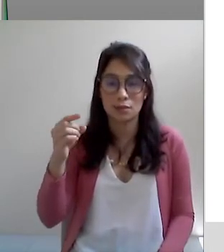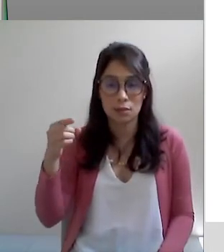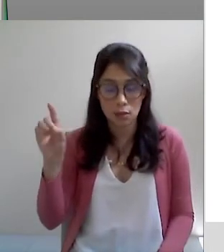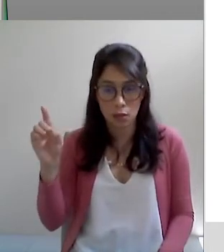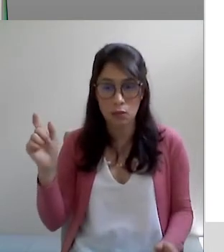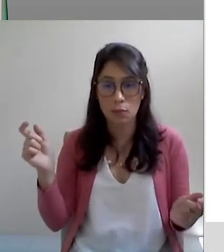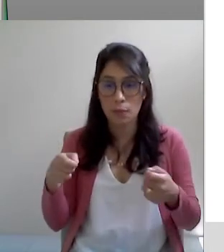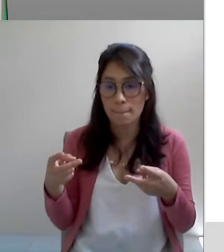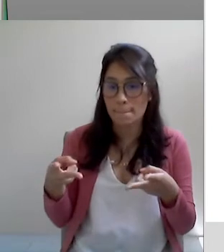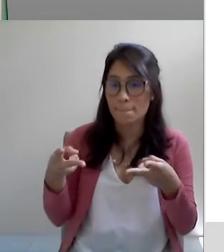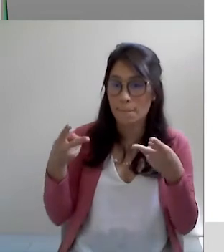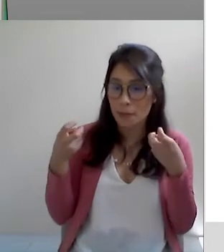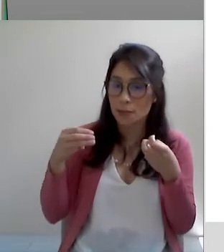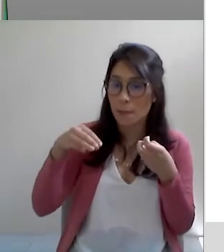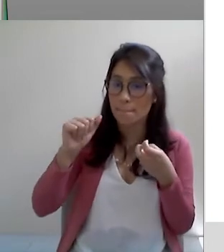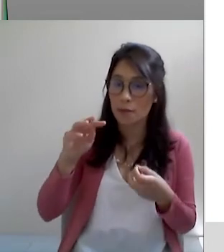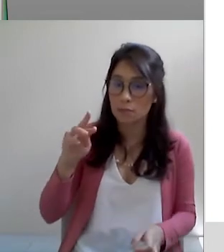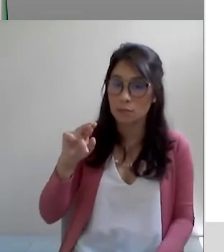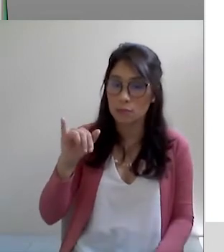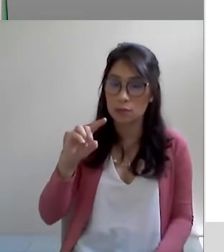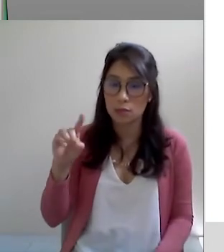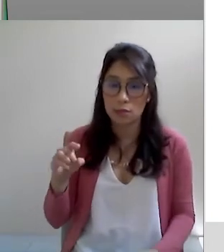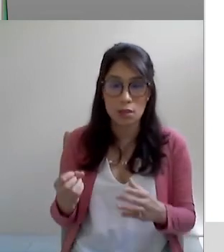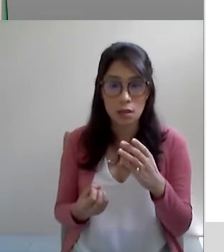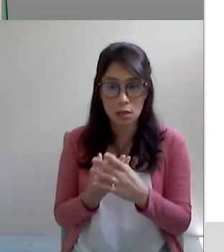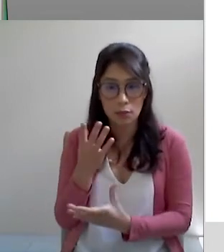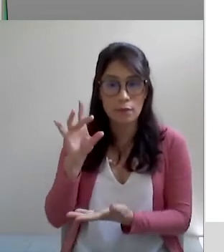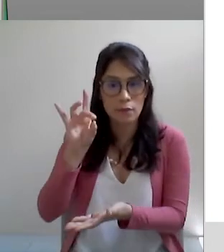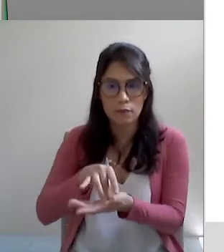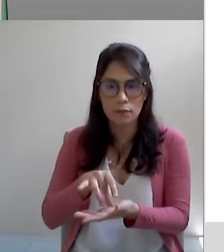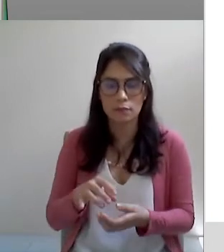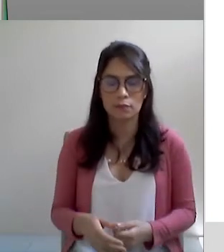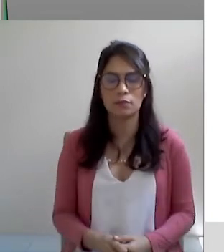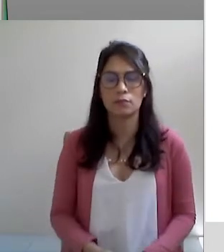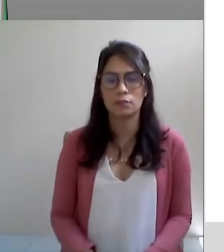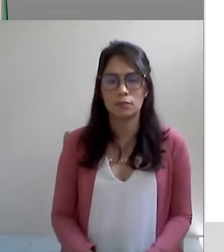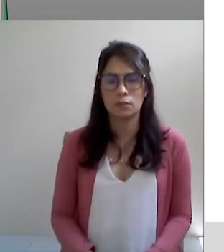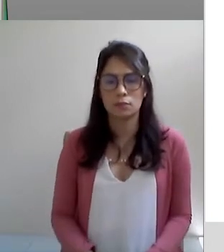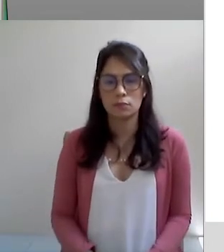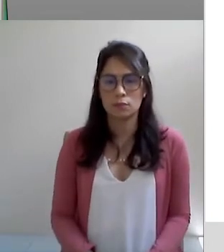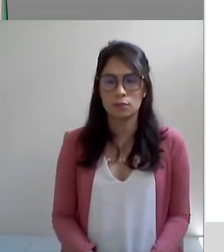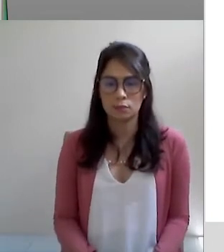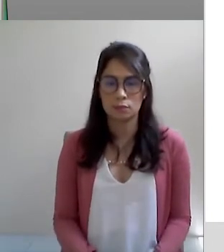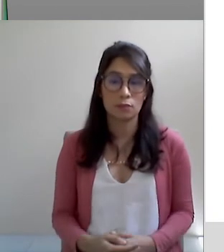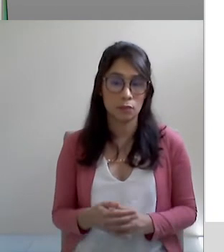possível verificar-se a formação de matriz óssea propriamente dita.